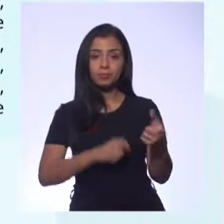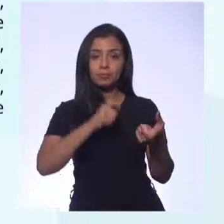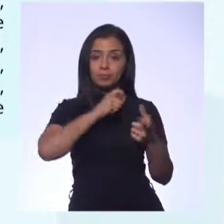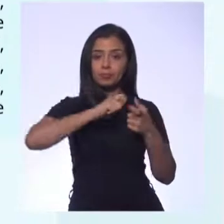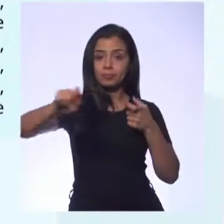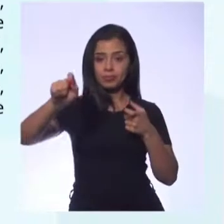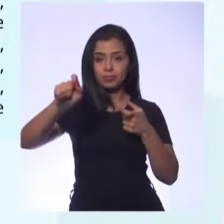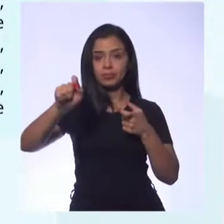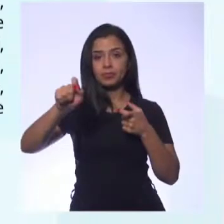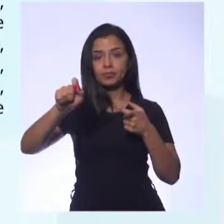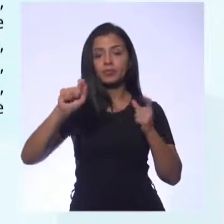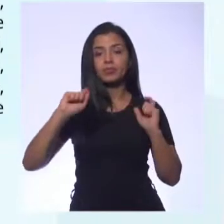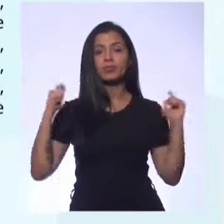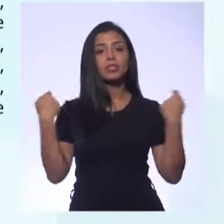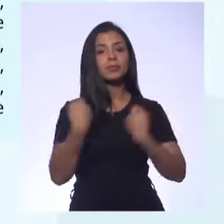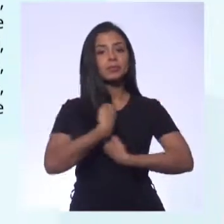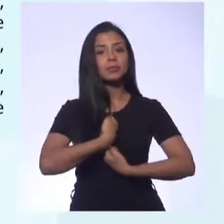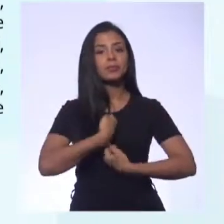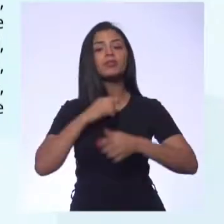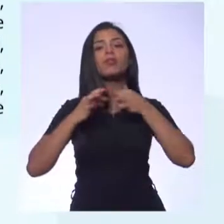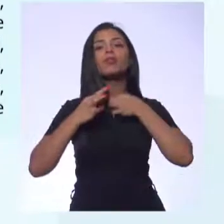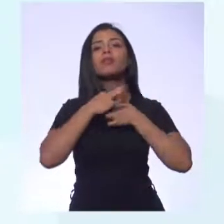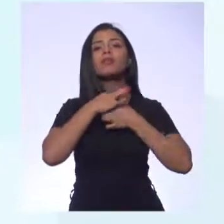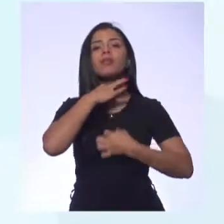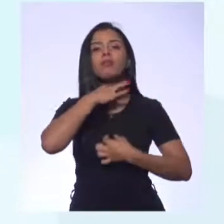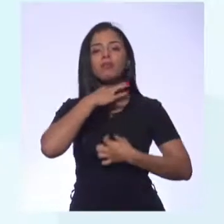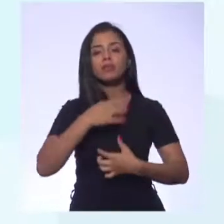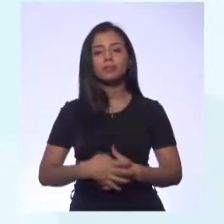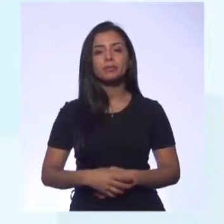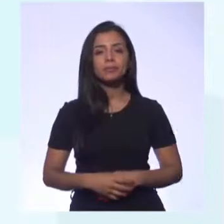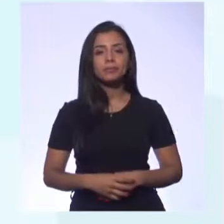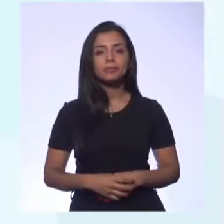fósforo, paletó, gravata.